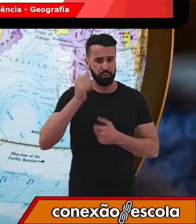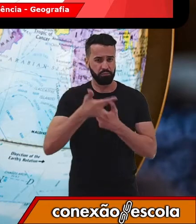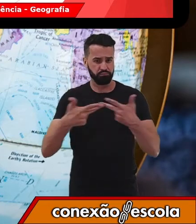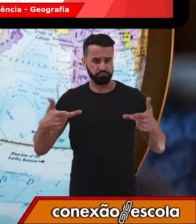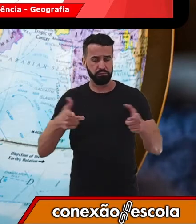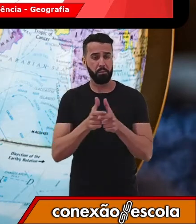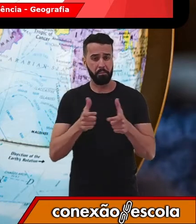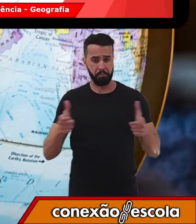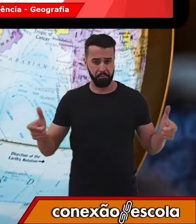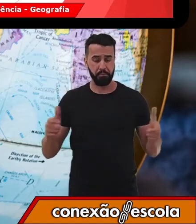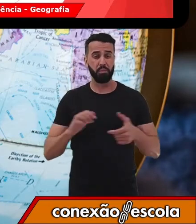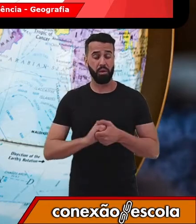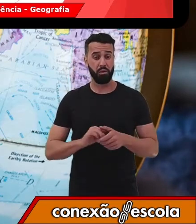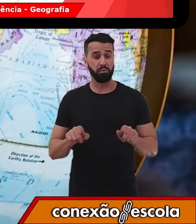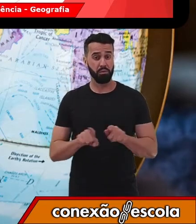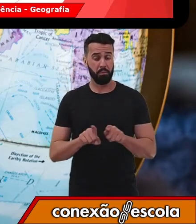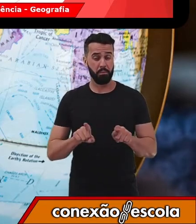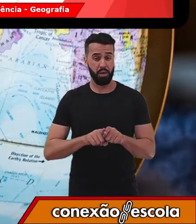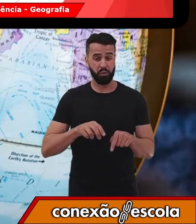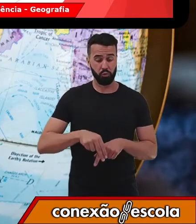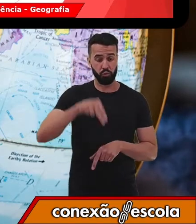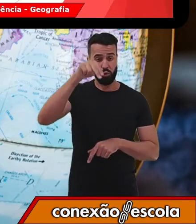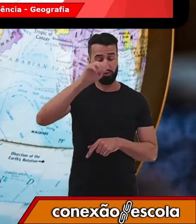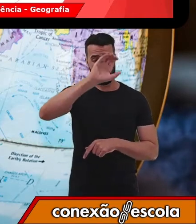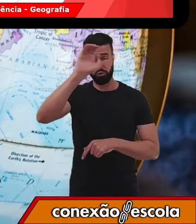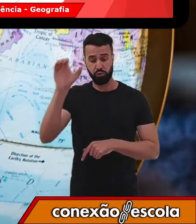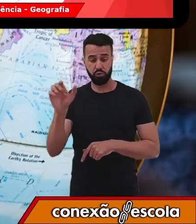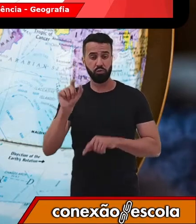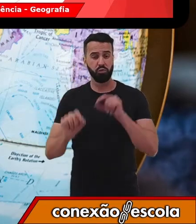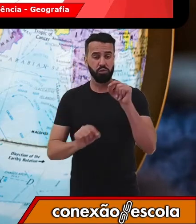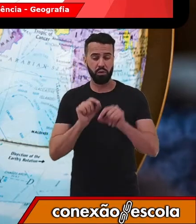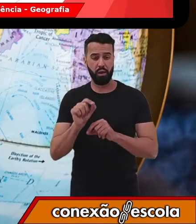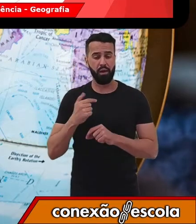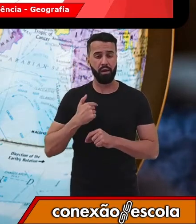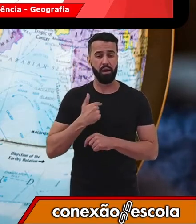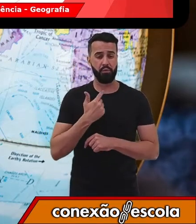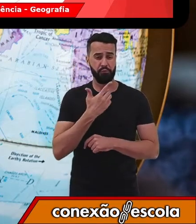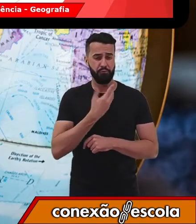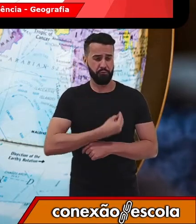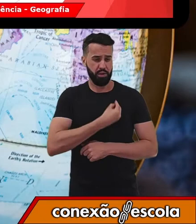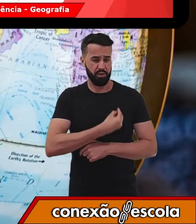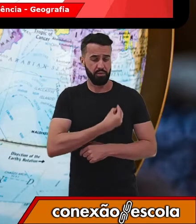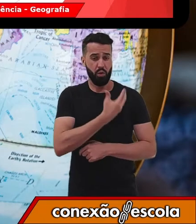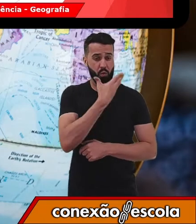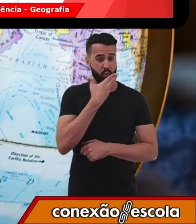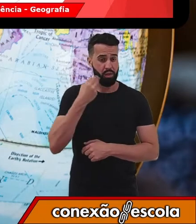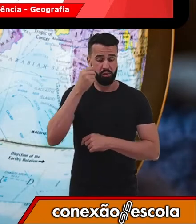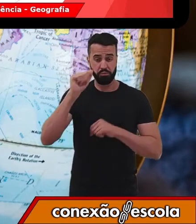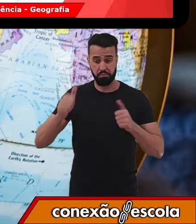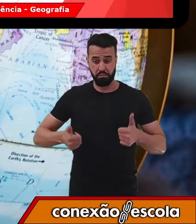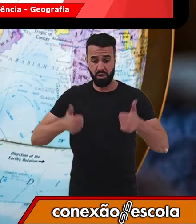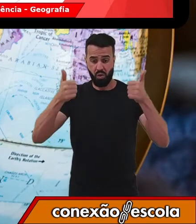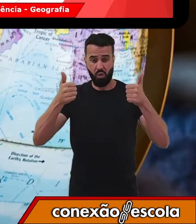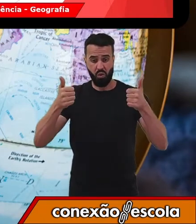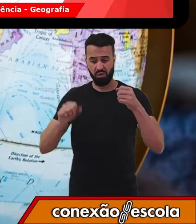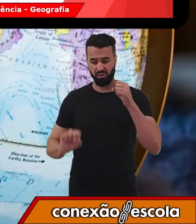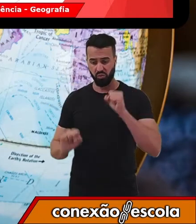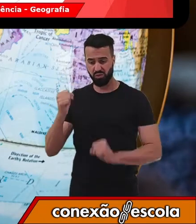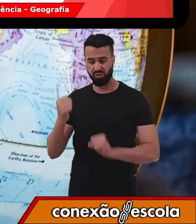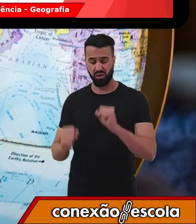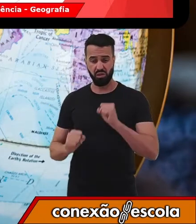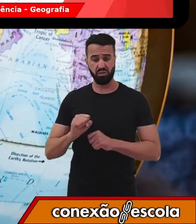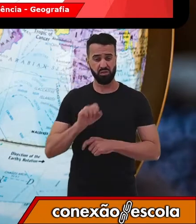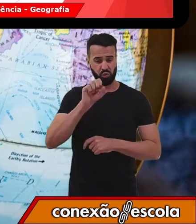é descobrir que talvez o sonho de maior qualidade de vida na região mais industrializada do Brasil não é tão fácil,